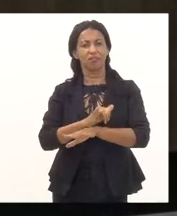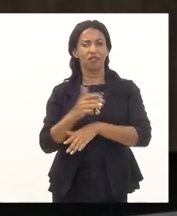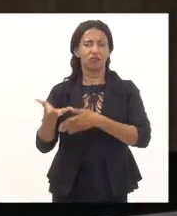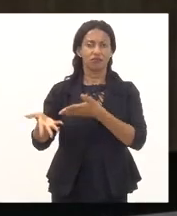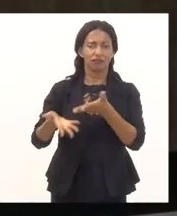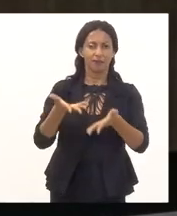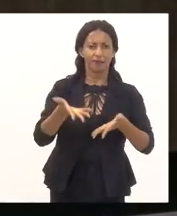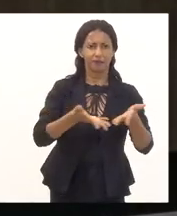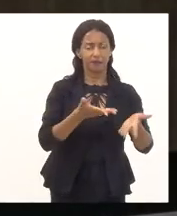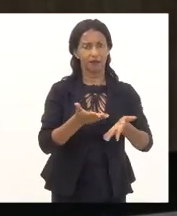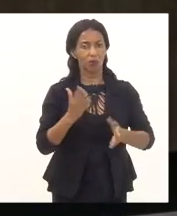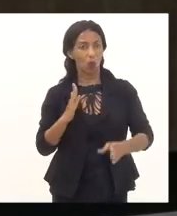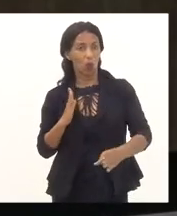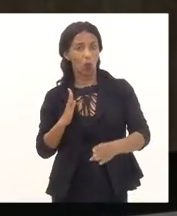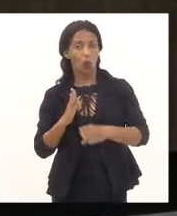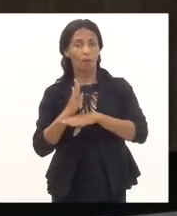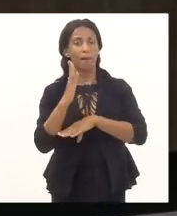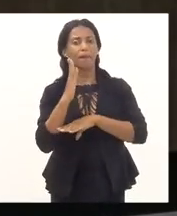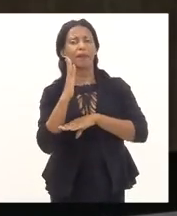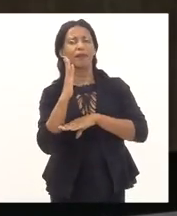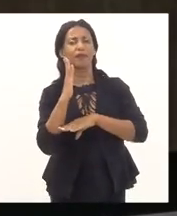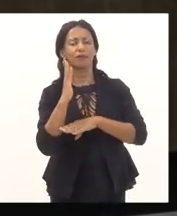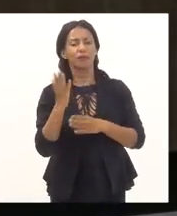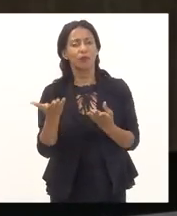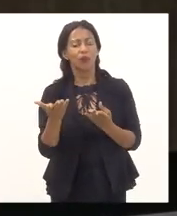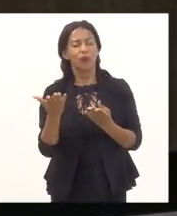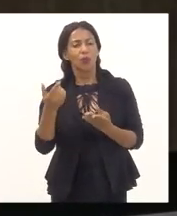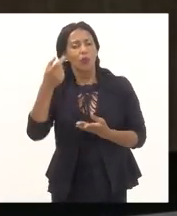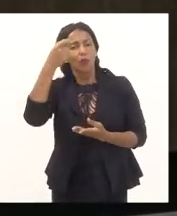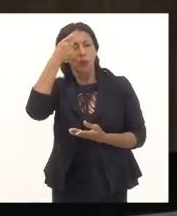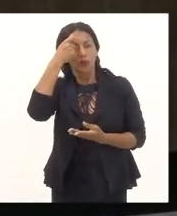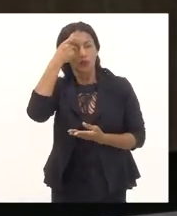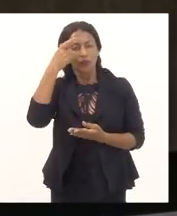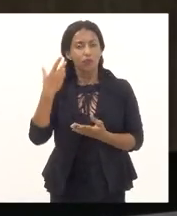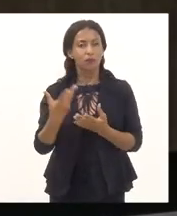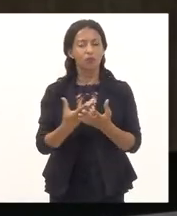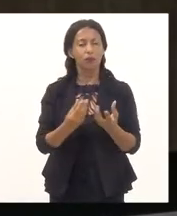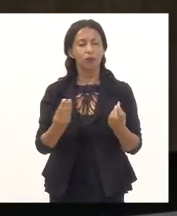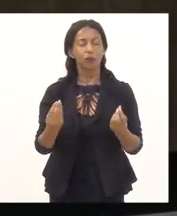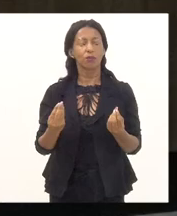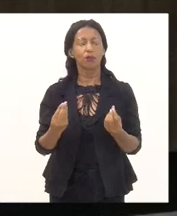terapêuticas, rompendo, inclusive, com uma concepção muito